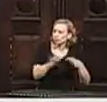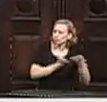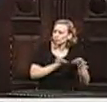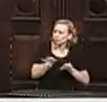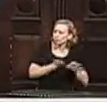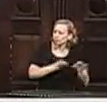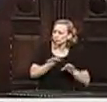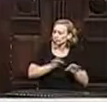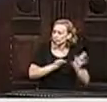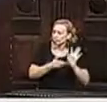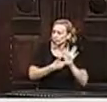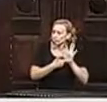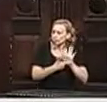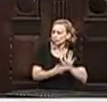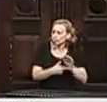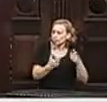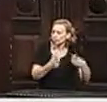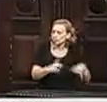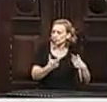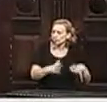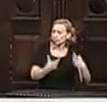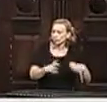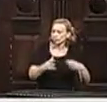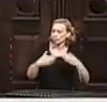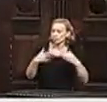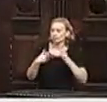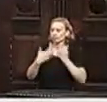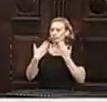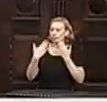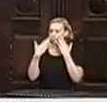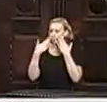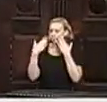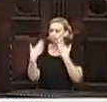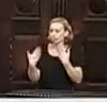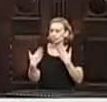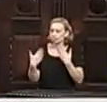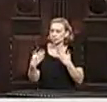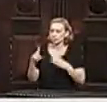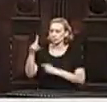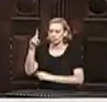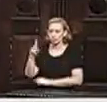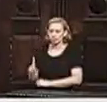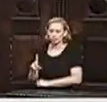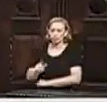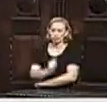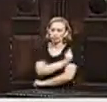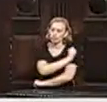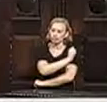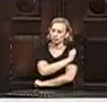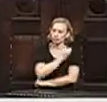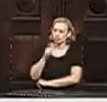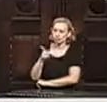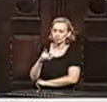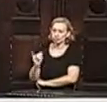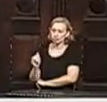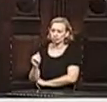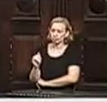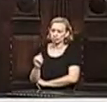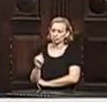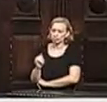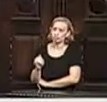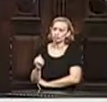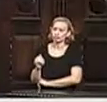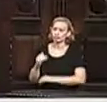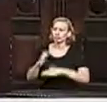do Fundeb com representação da direção da FAETEC, de pais de alunos e de profissionais da